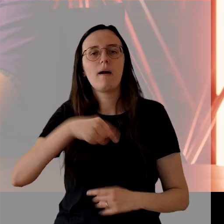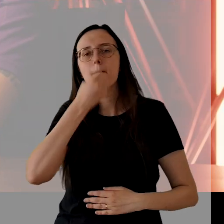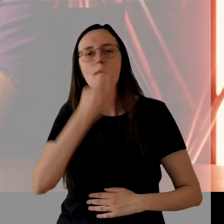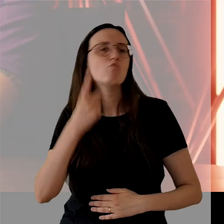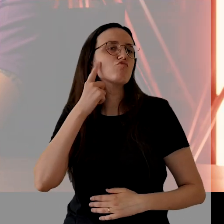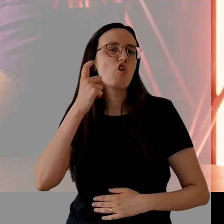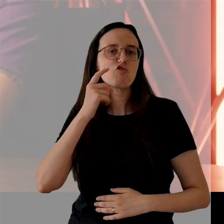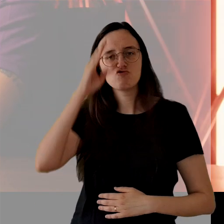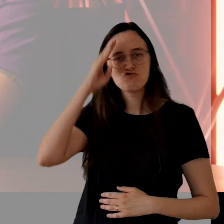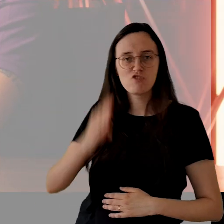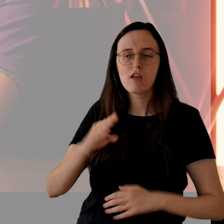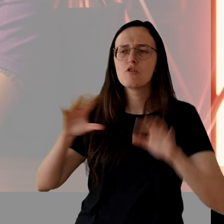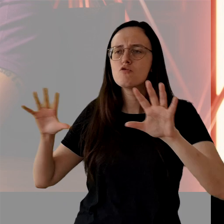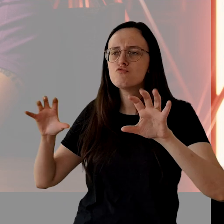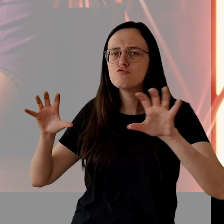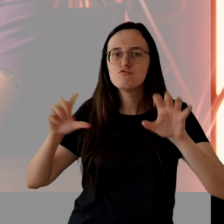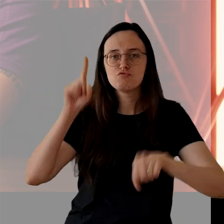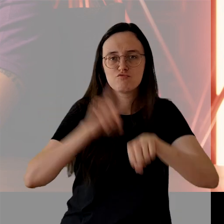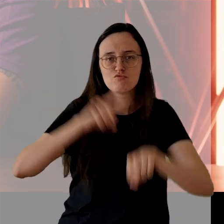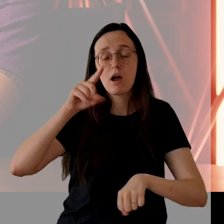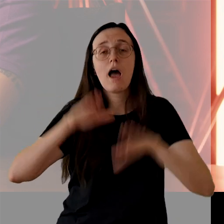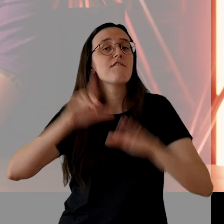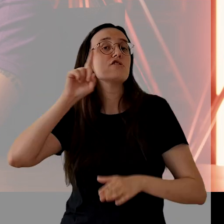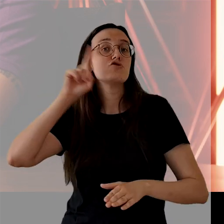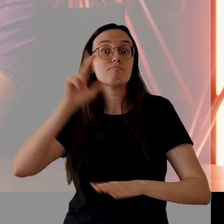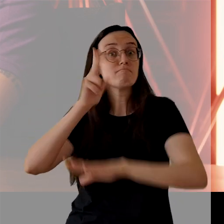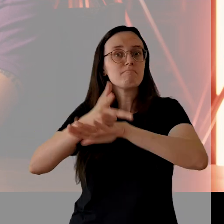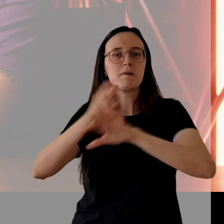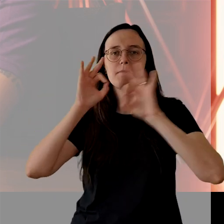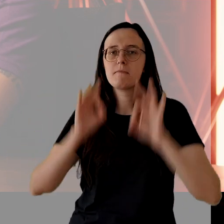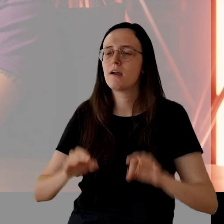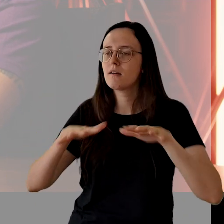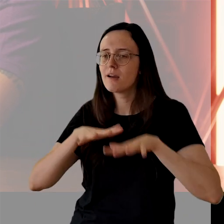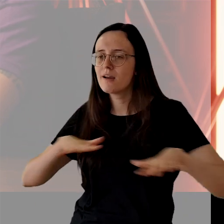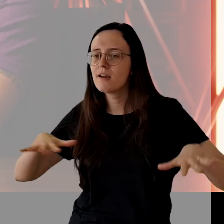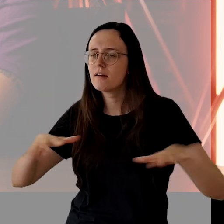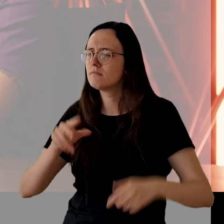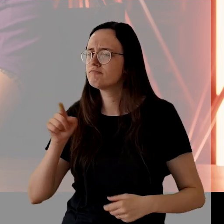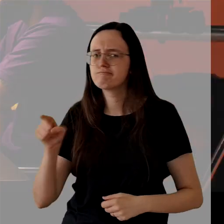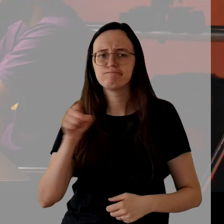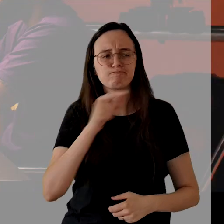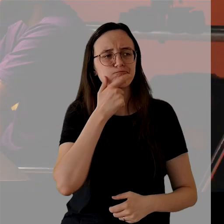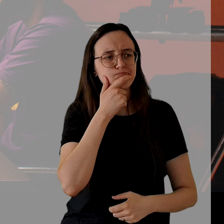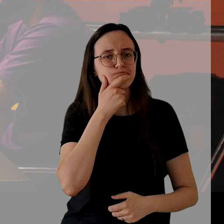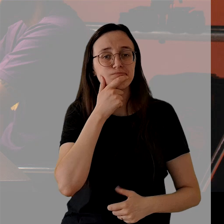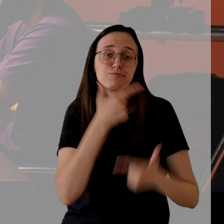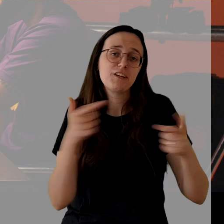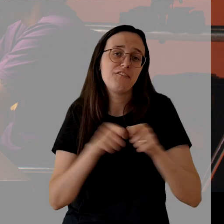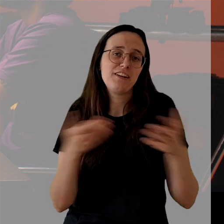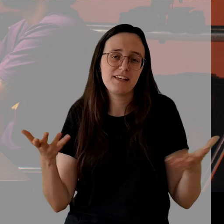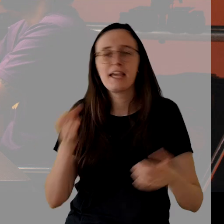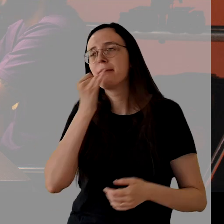direto ou não. Depois que você está no dia da gravação, com as questões do espaço, não tem muito o que fazer. Descobre que tem um galinheiro